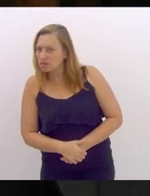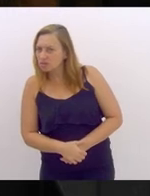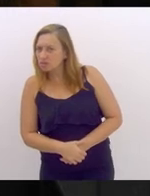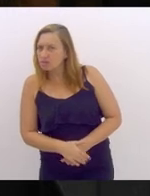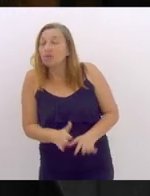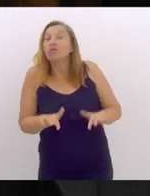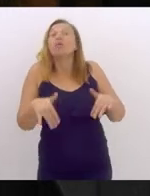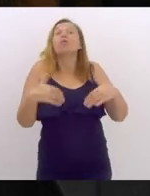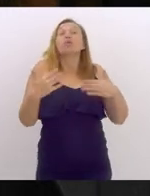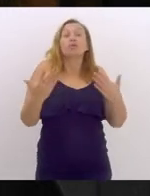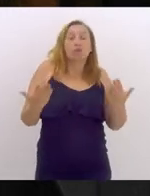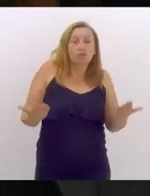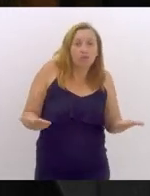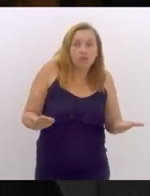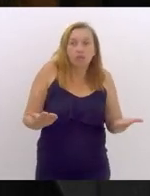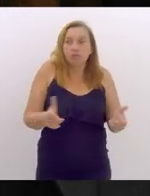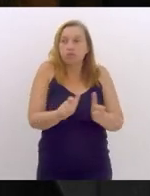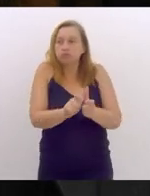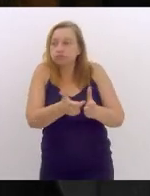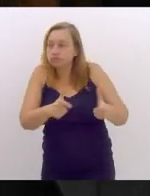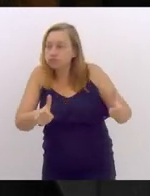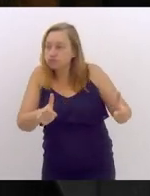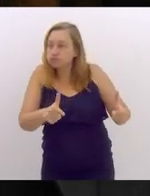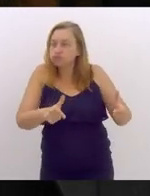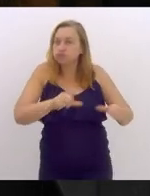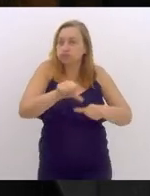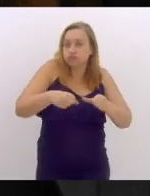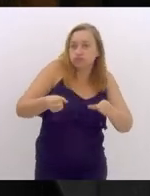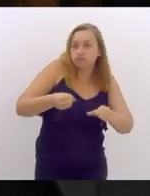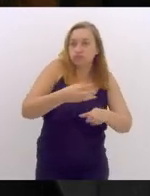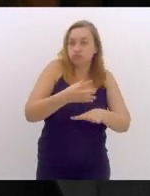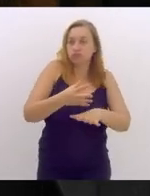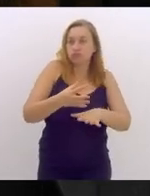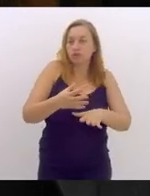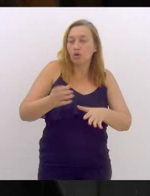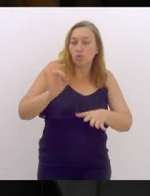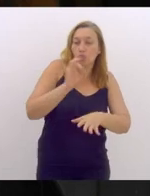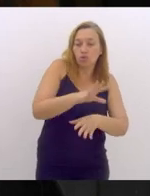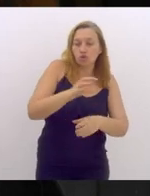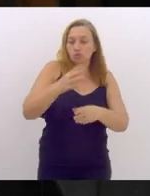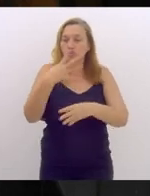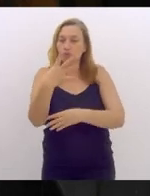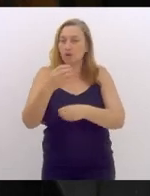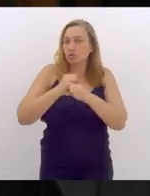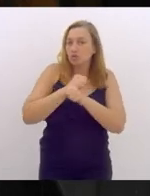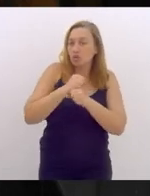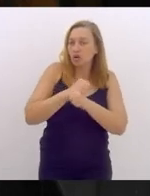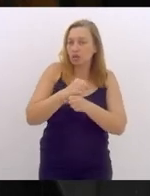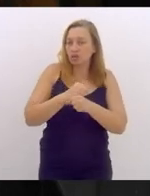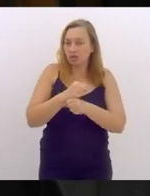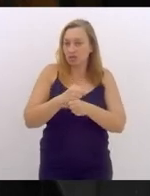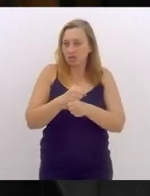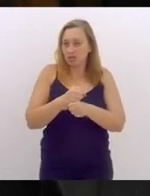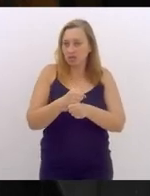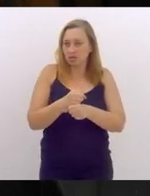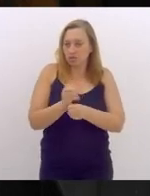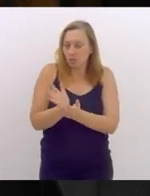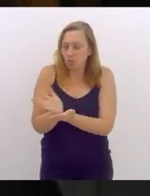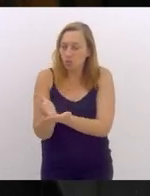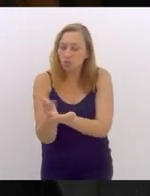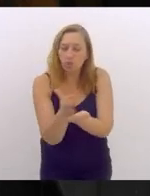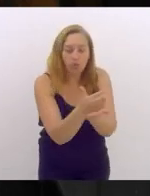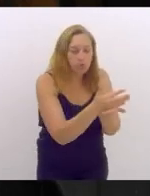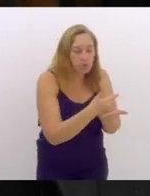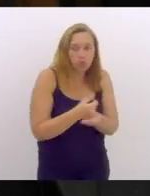Qual foi a grande reforma que houve Nesses últimos quatro anos na máquina arrecadatória